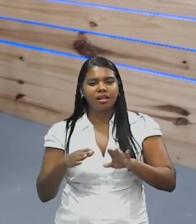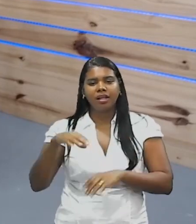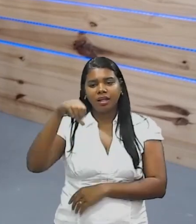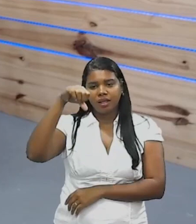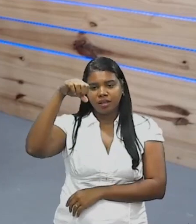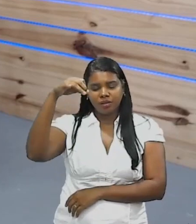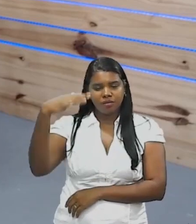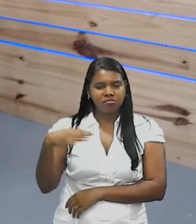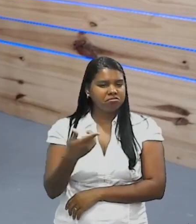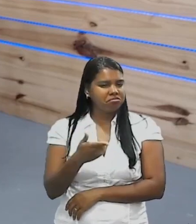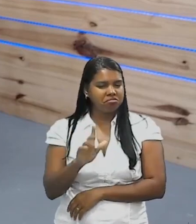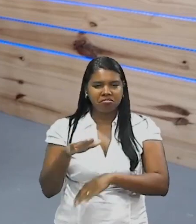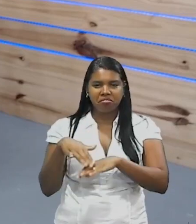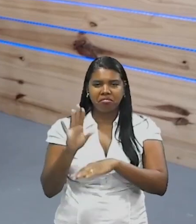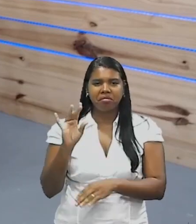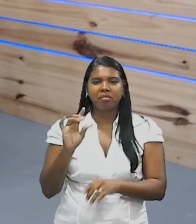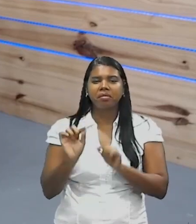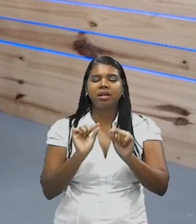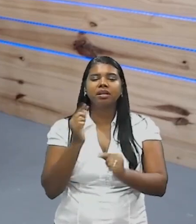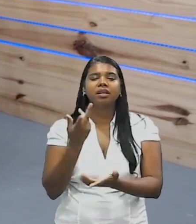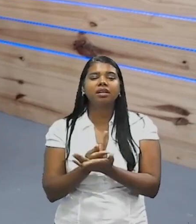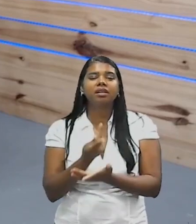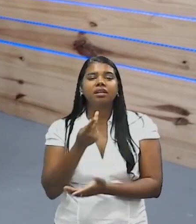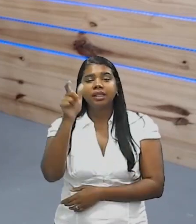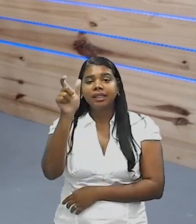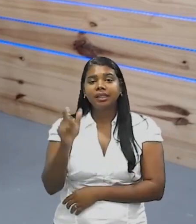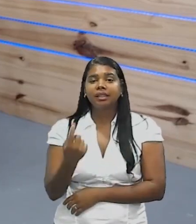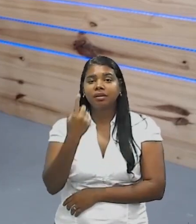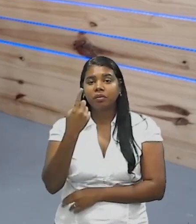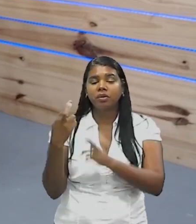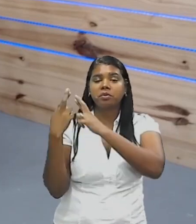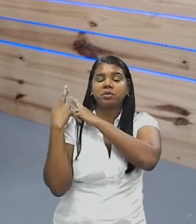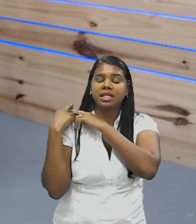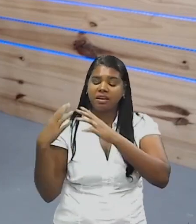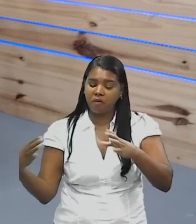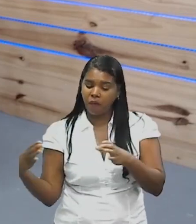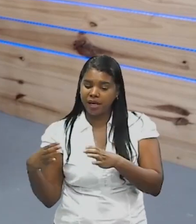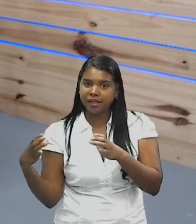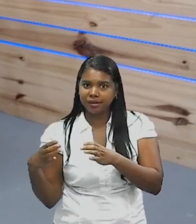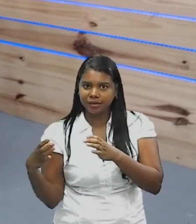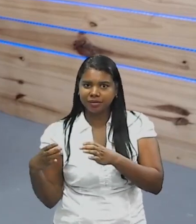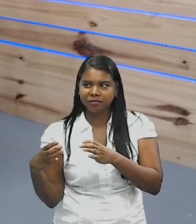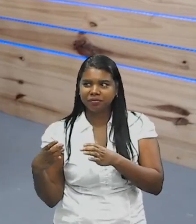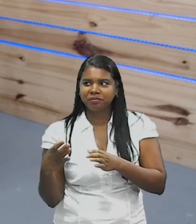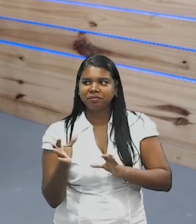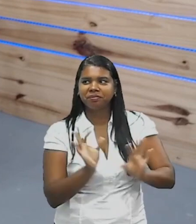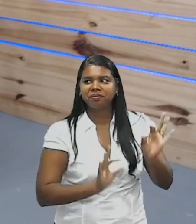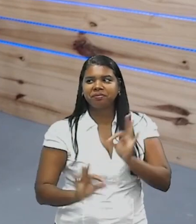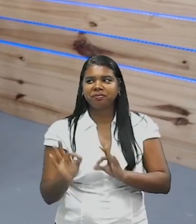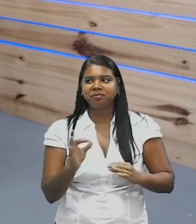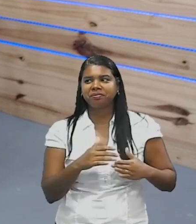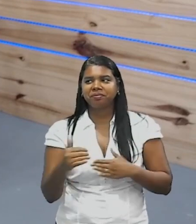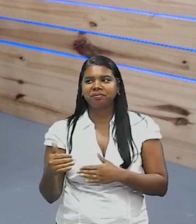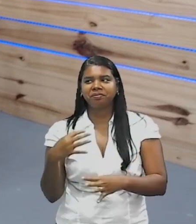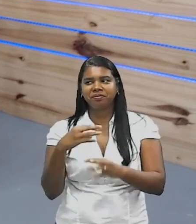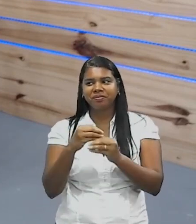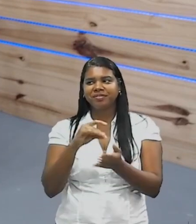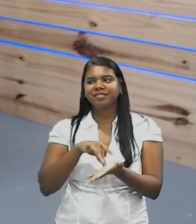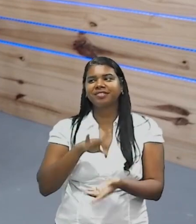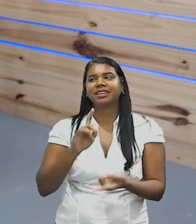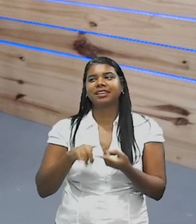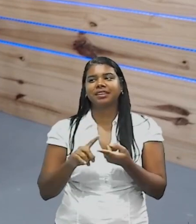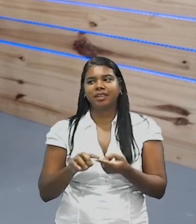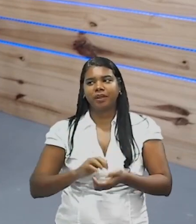menciona mais. Mas o que acontece? Tem que ter uma pessoa ou uma equipe, né, que conduza esse processo de implementação,